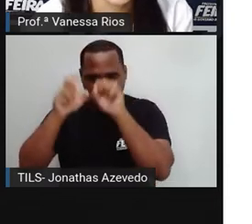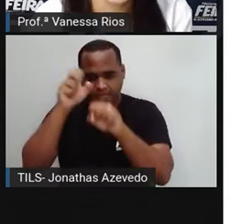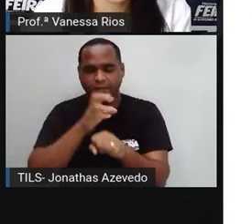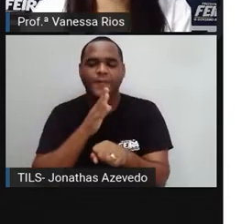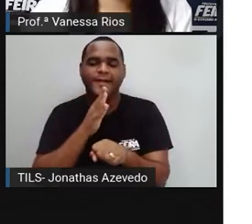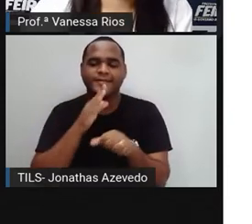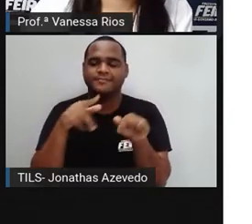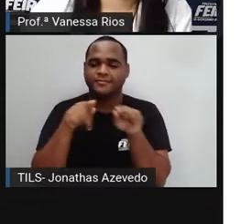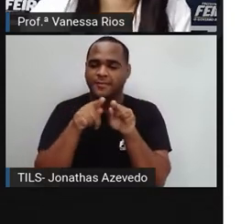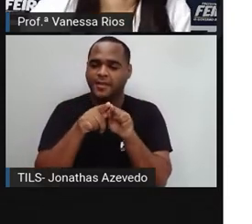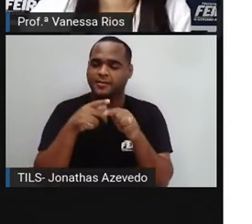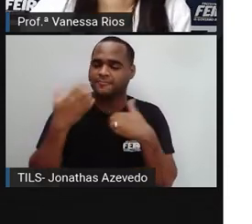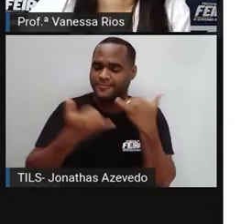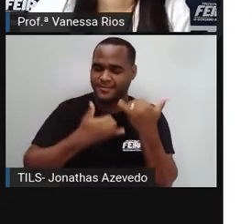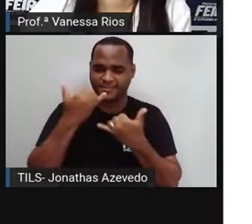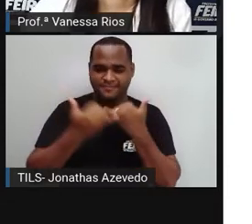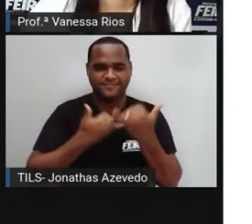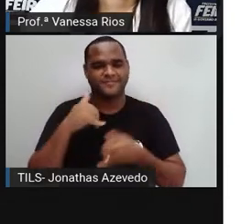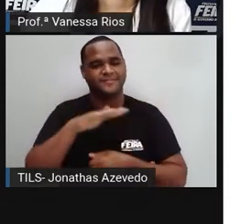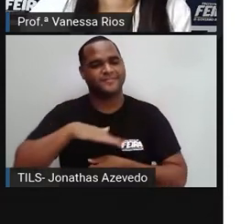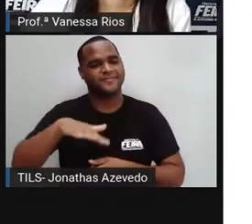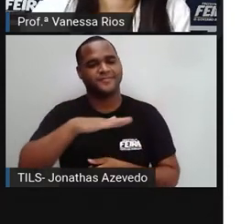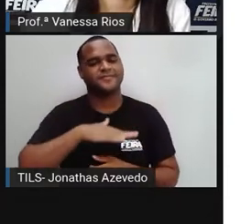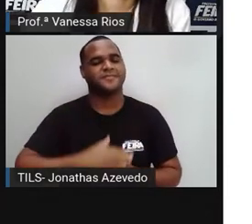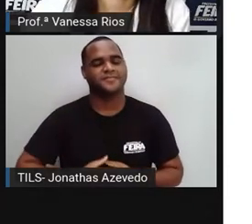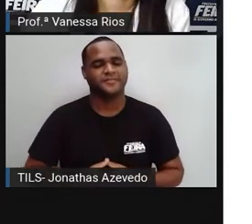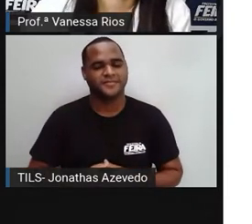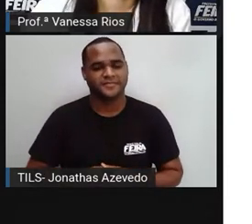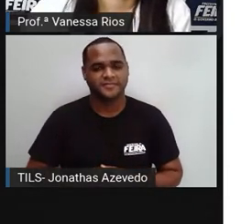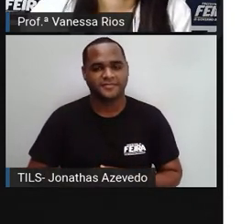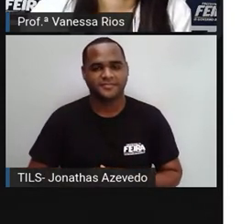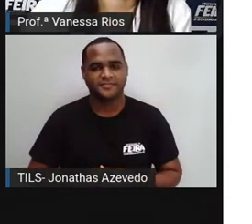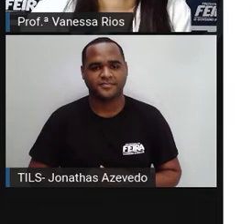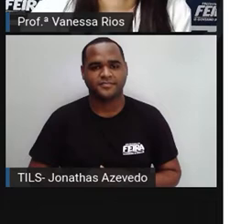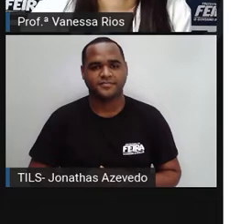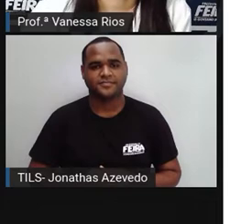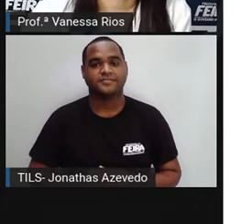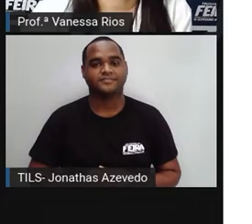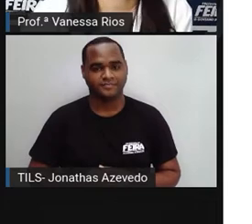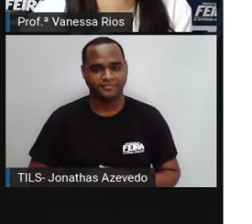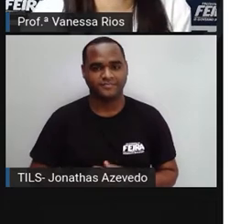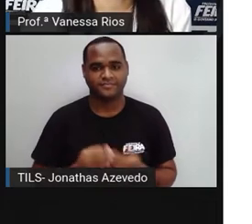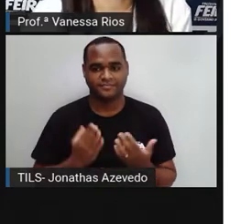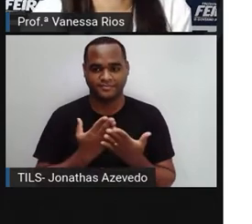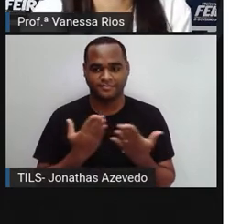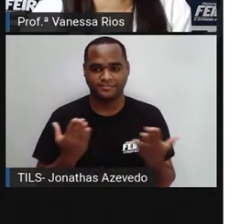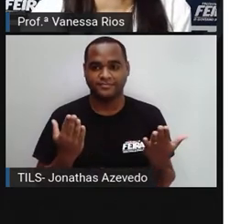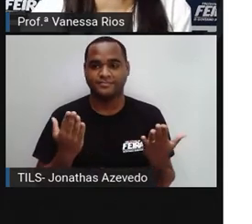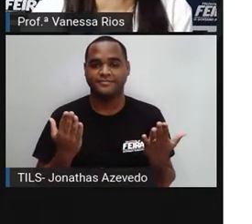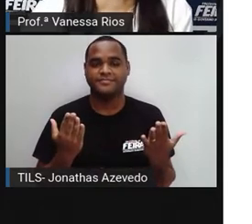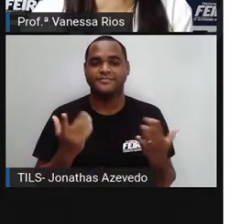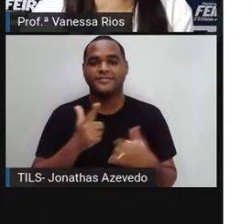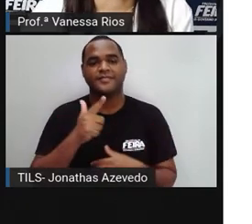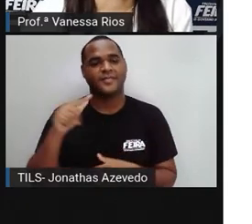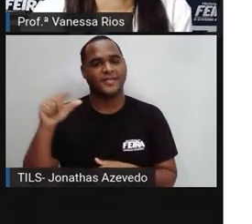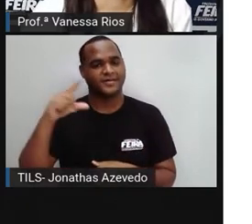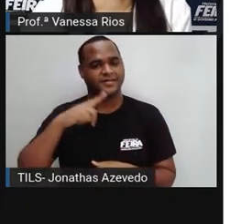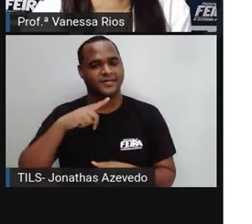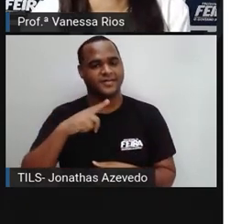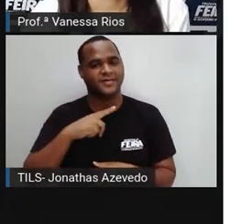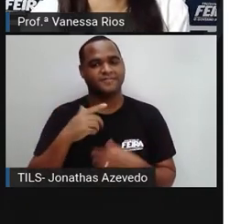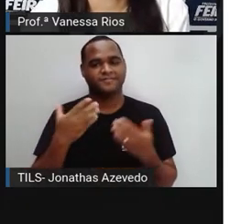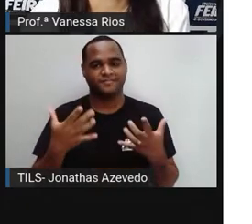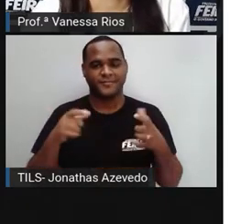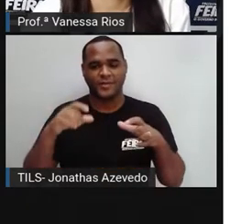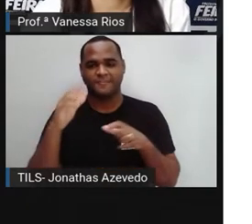diversão. E aí Temos também, né, o Parque